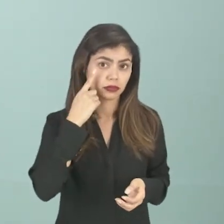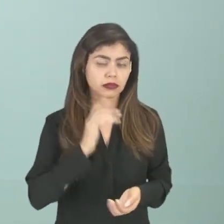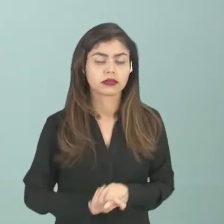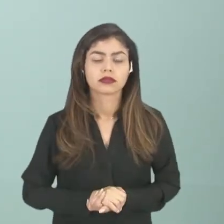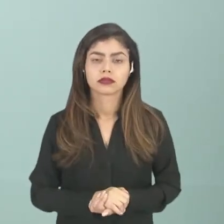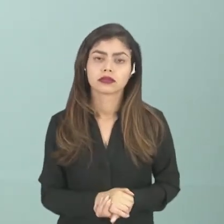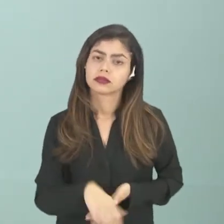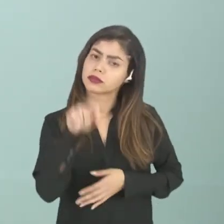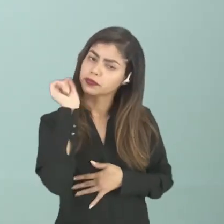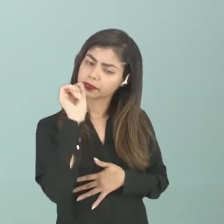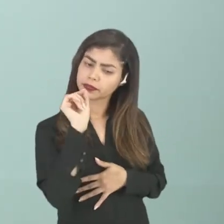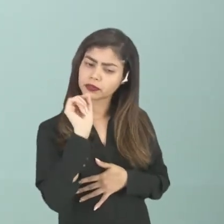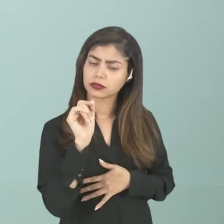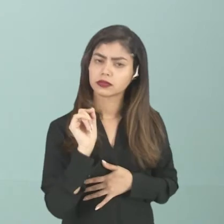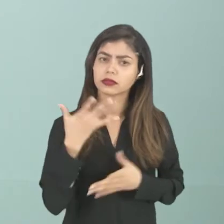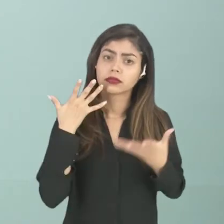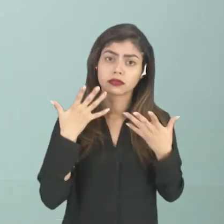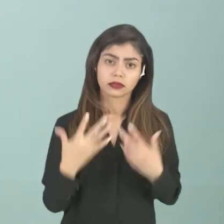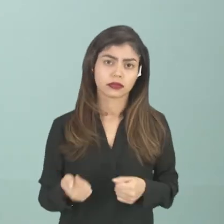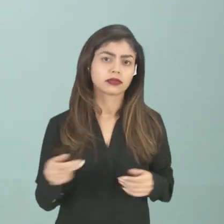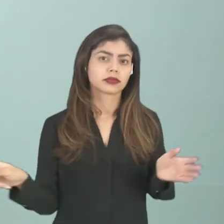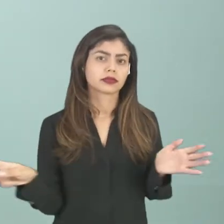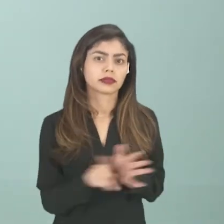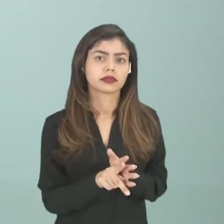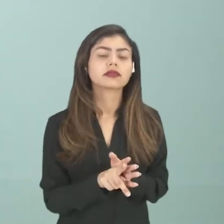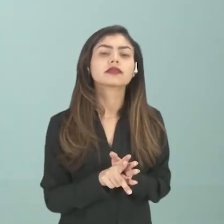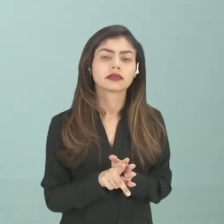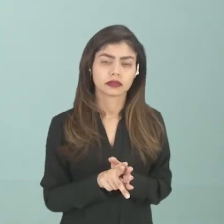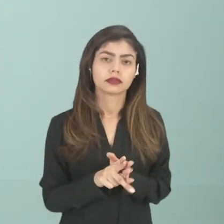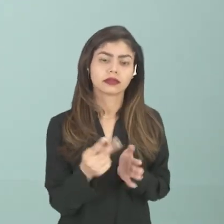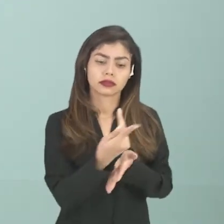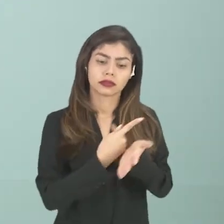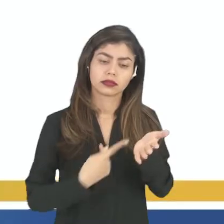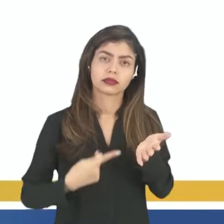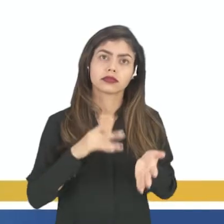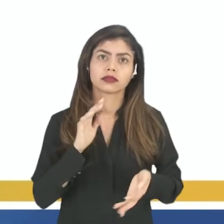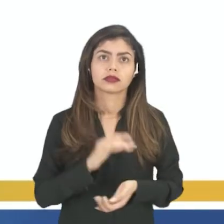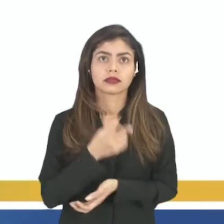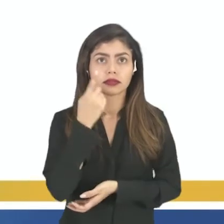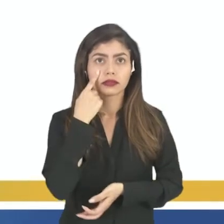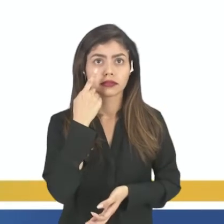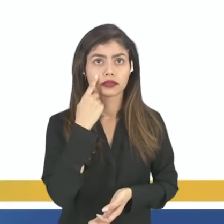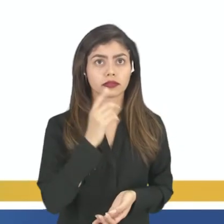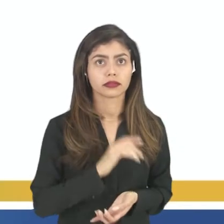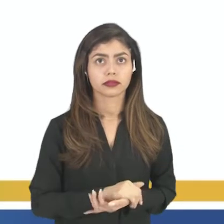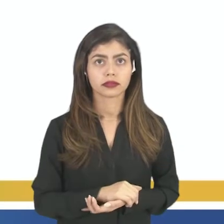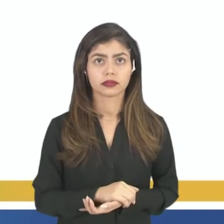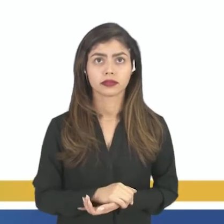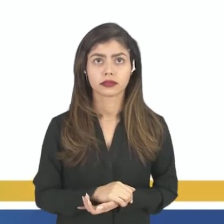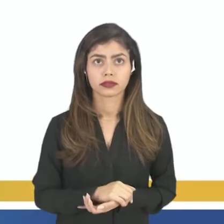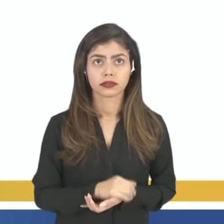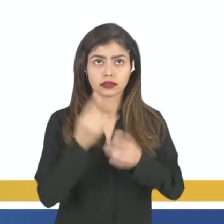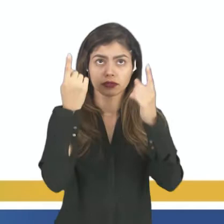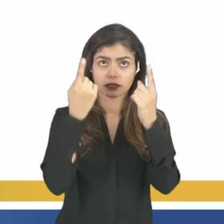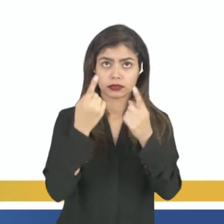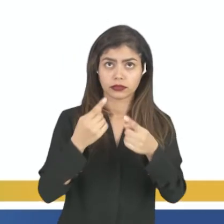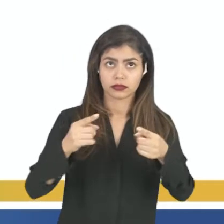ele assumiu para si como poética da sua arte. Veja só, Shimuz